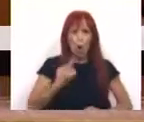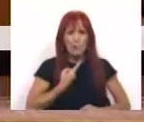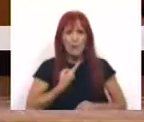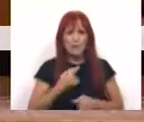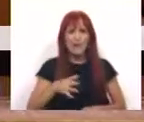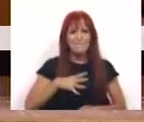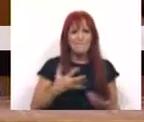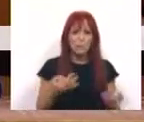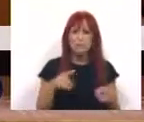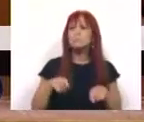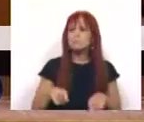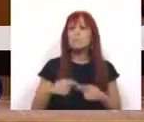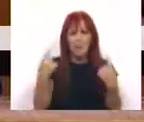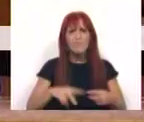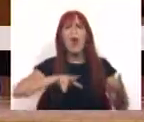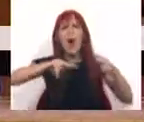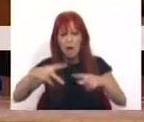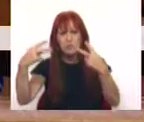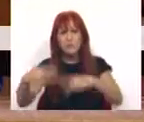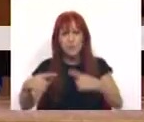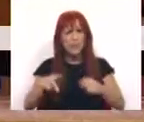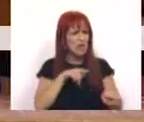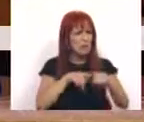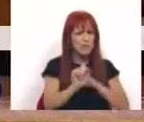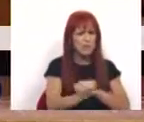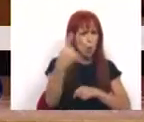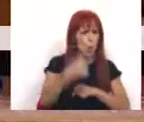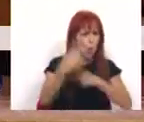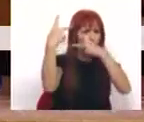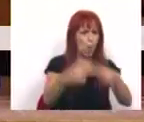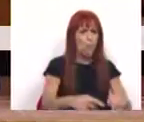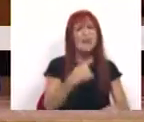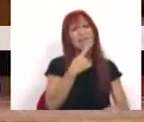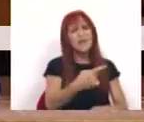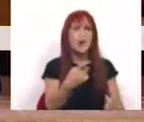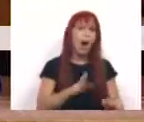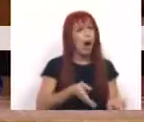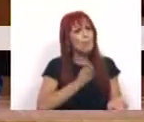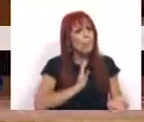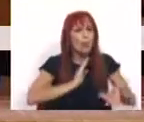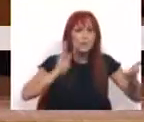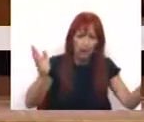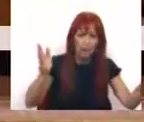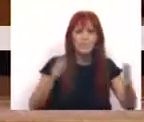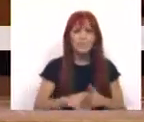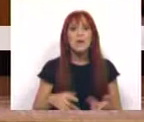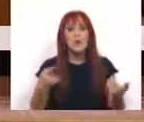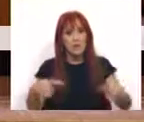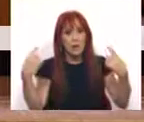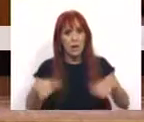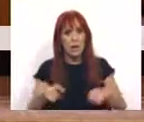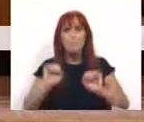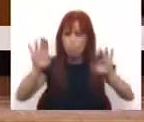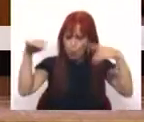a reconhecer que, afinal, havia alternativas às políticas de austeridade que diziam ser inevitáveis. Que, afinal,